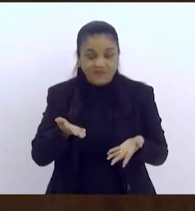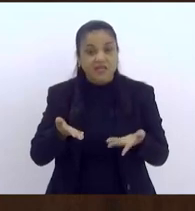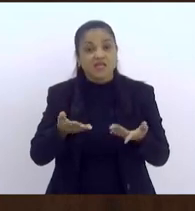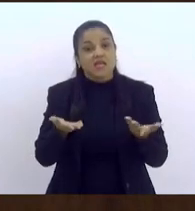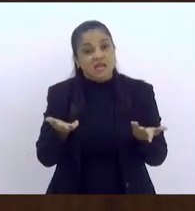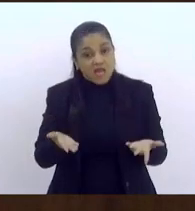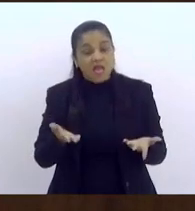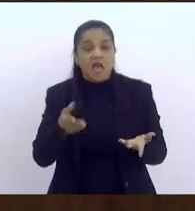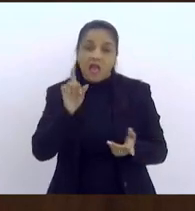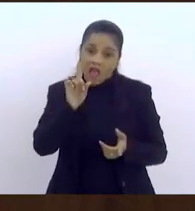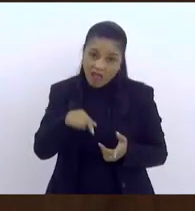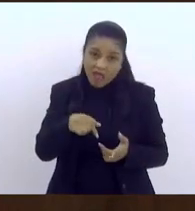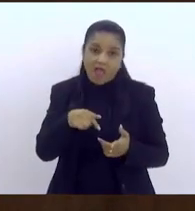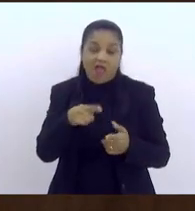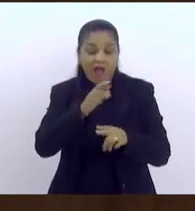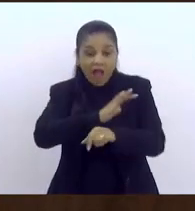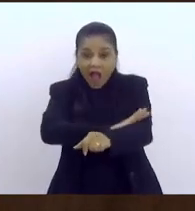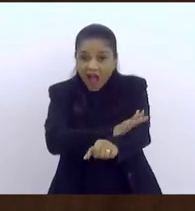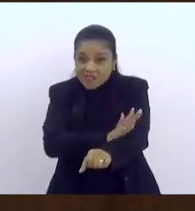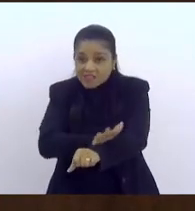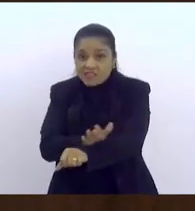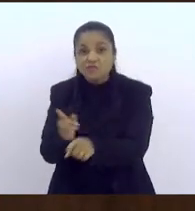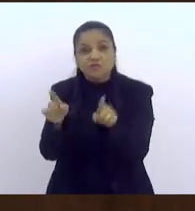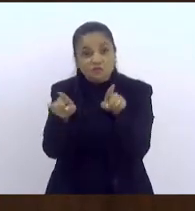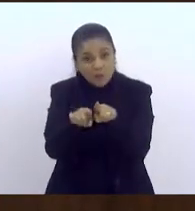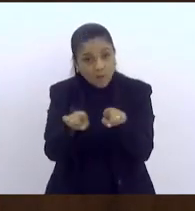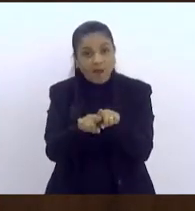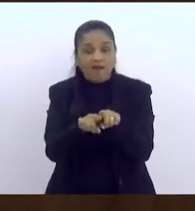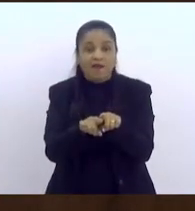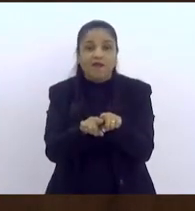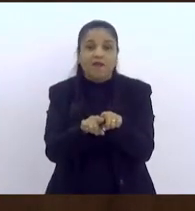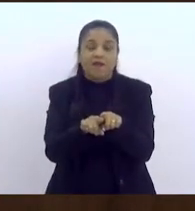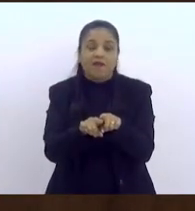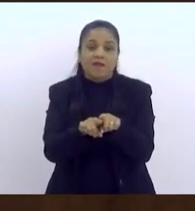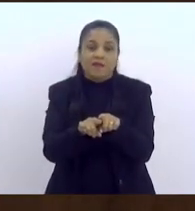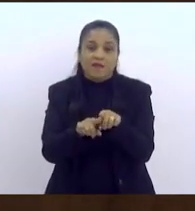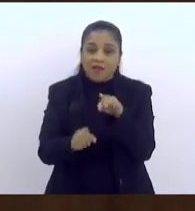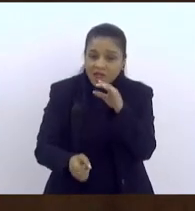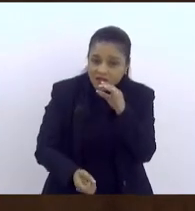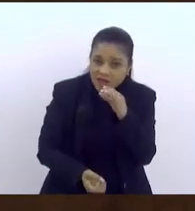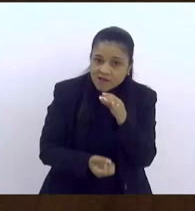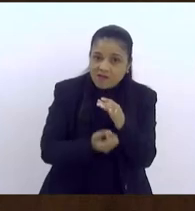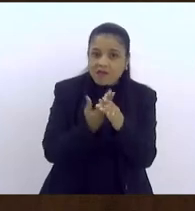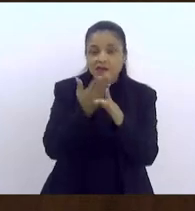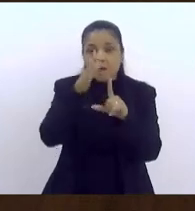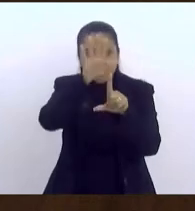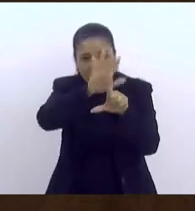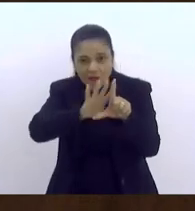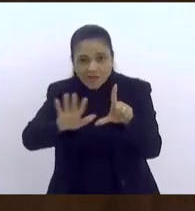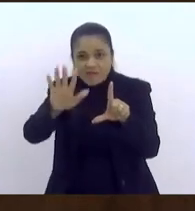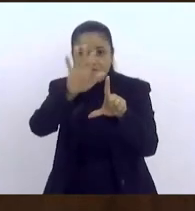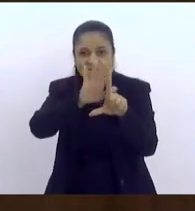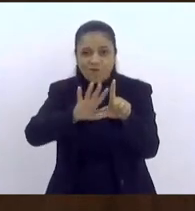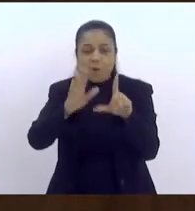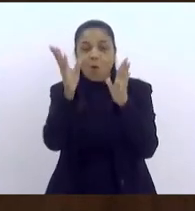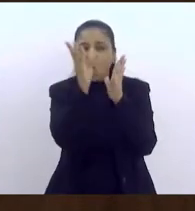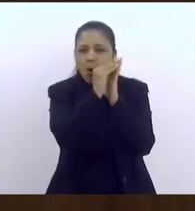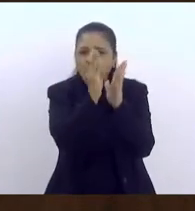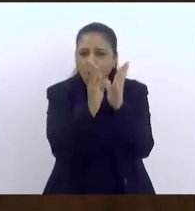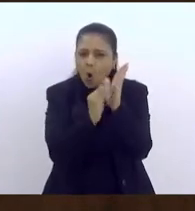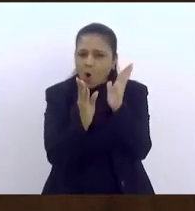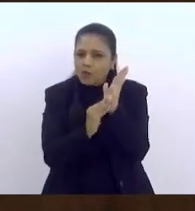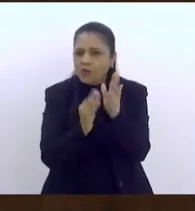E assim é o racismo recreativo. Eles criam dentro das suas plataformas conteúdo